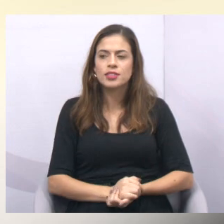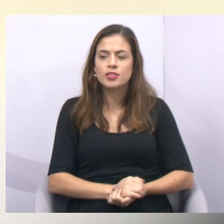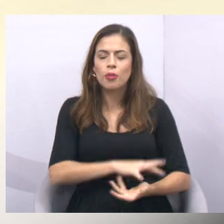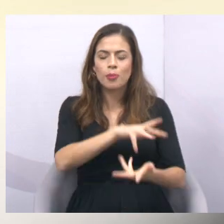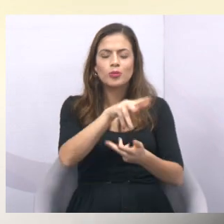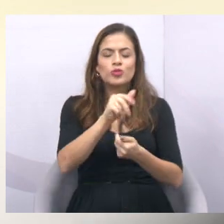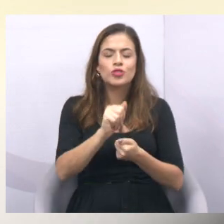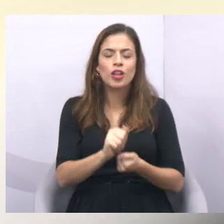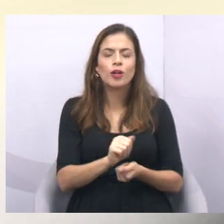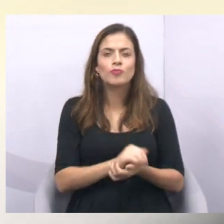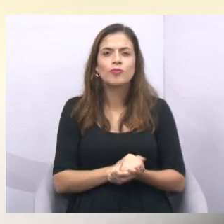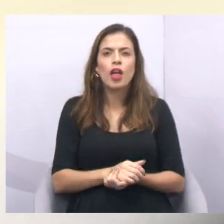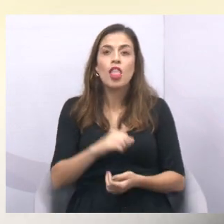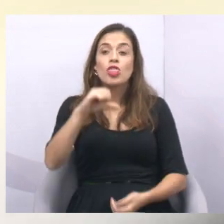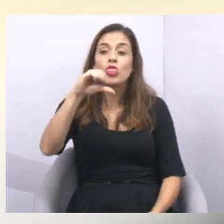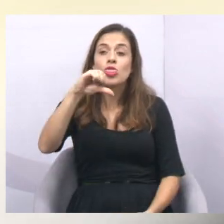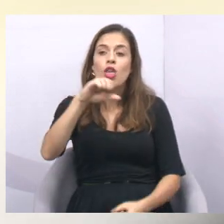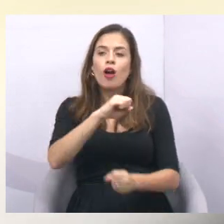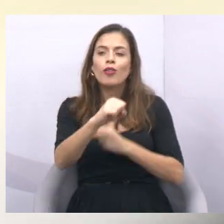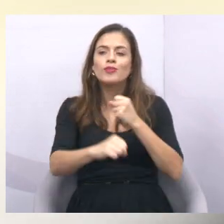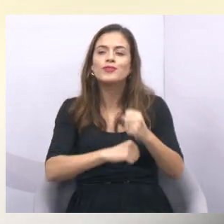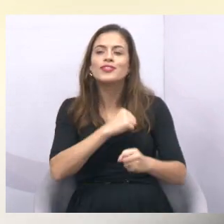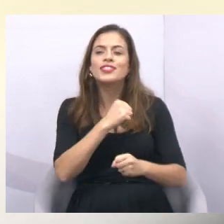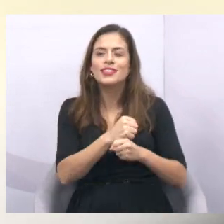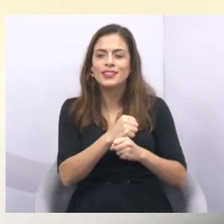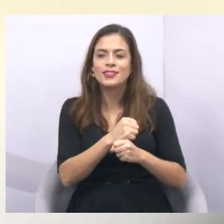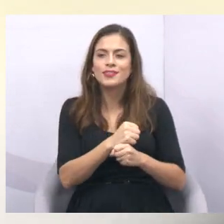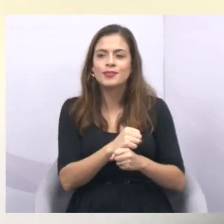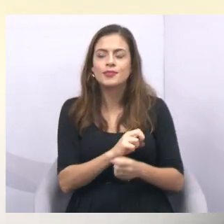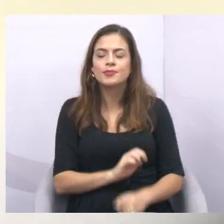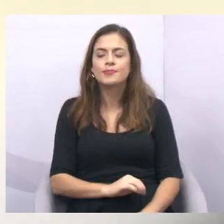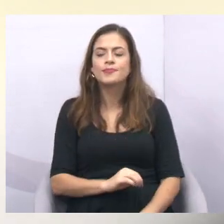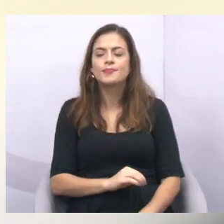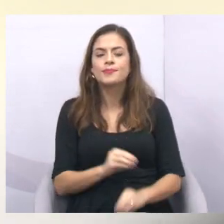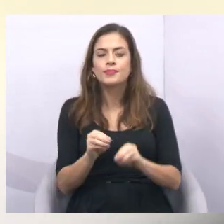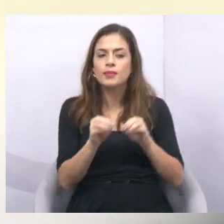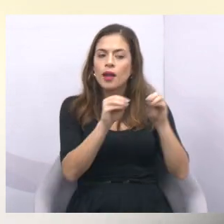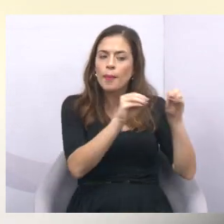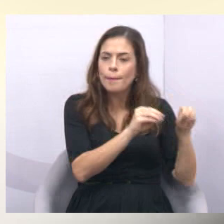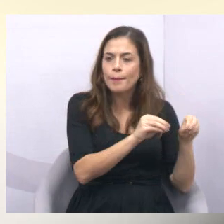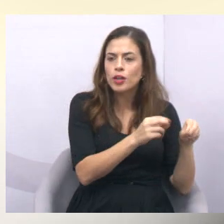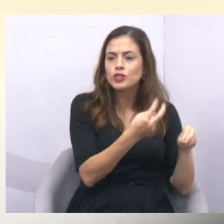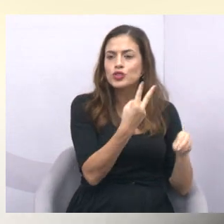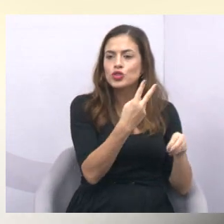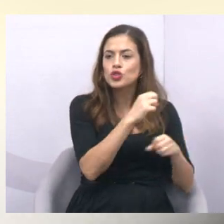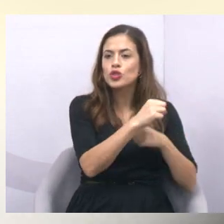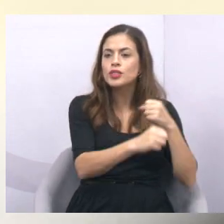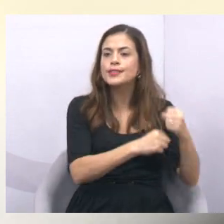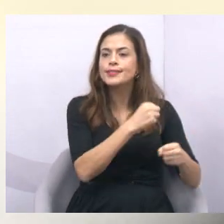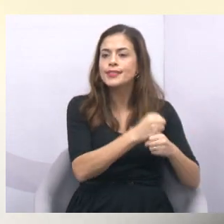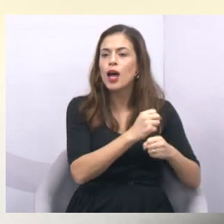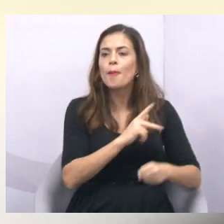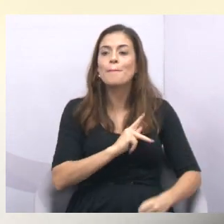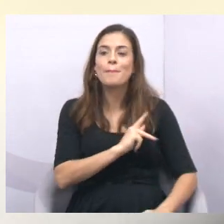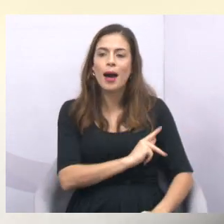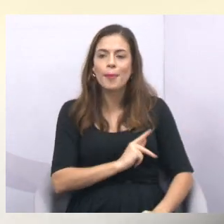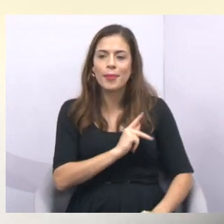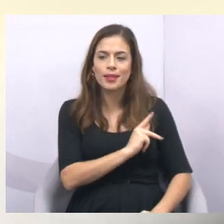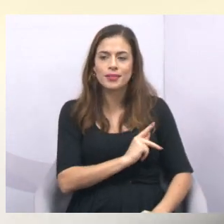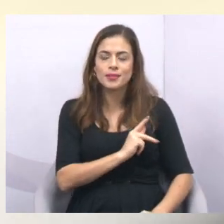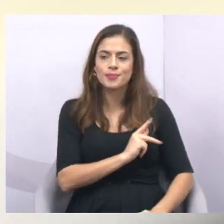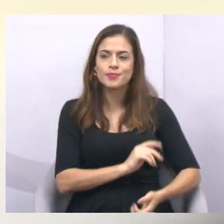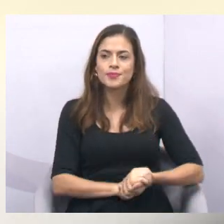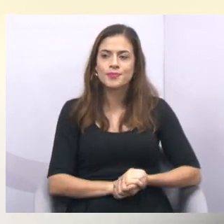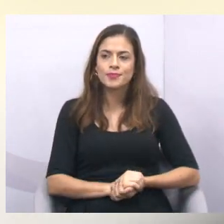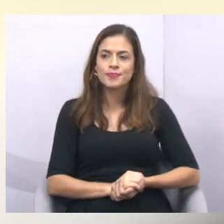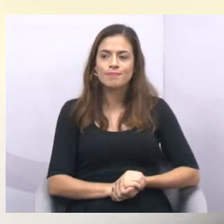Lá foram 9 anos, depois mais 2 anos no nosso glorioso Palmeiras.